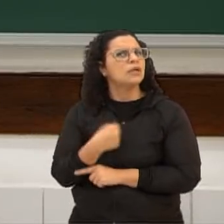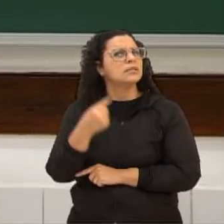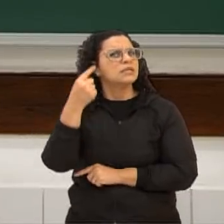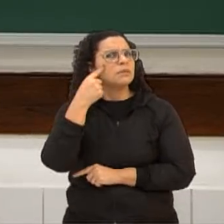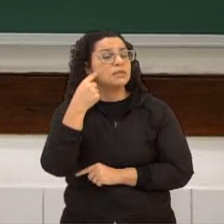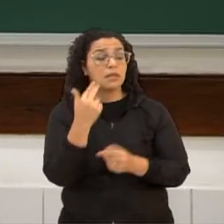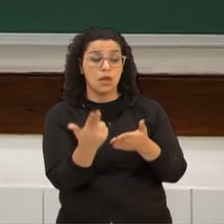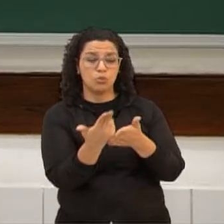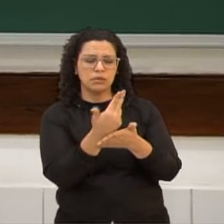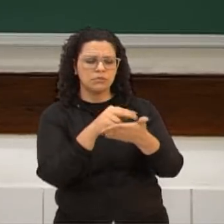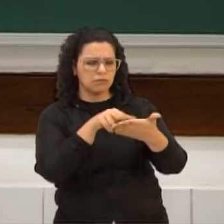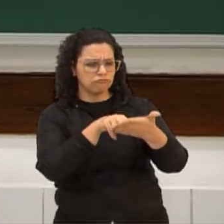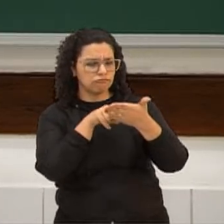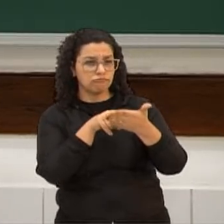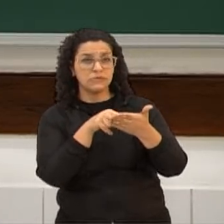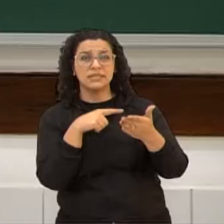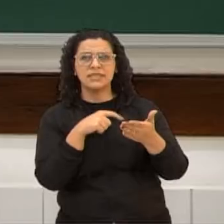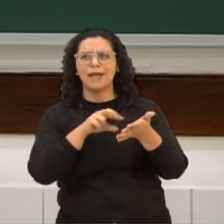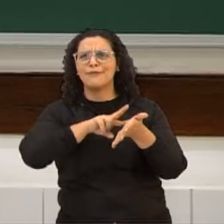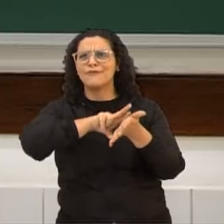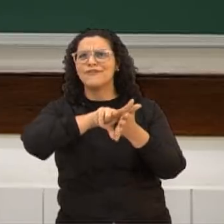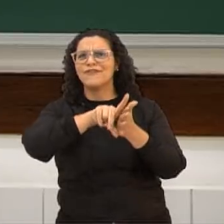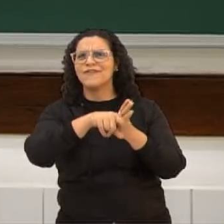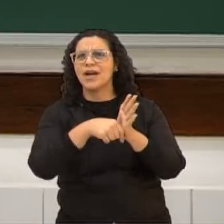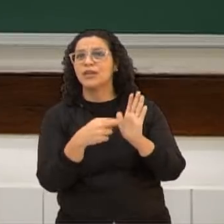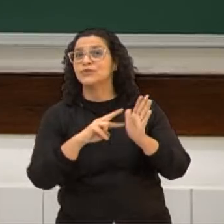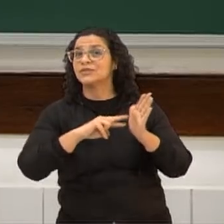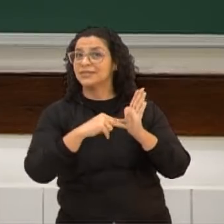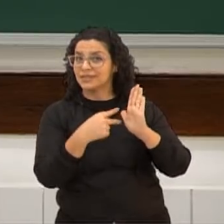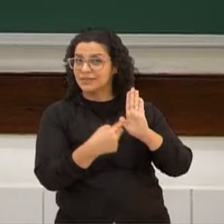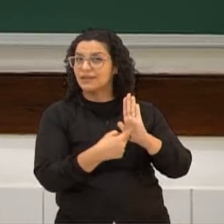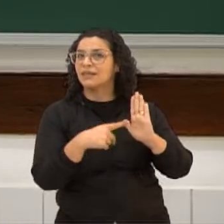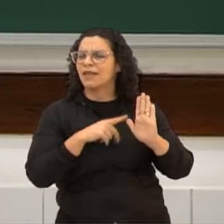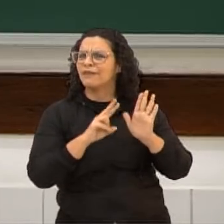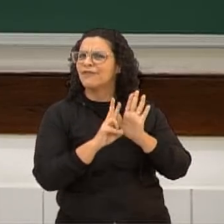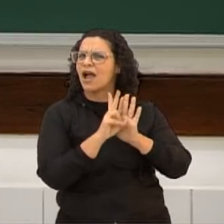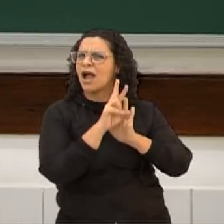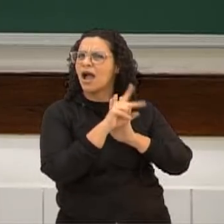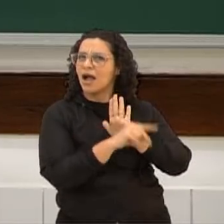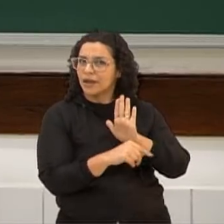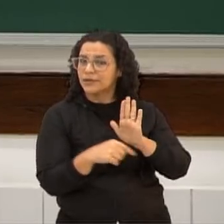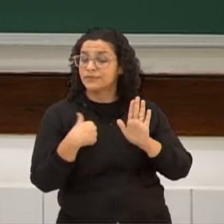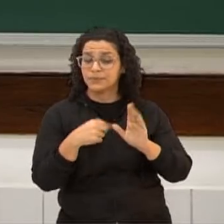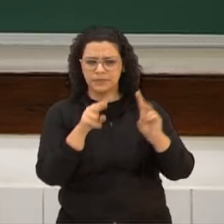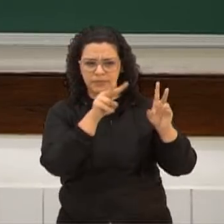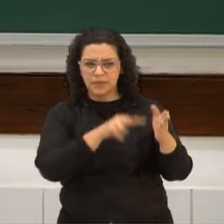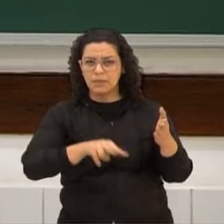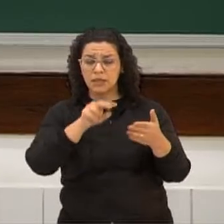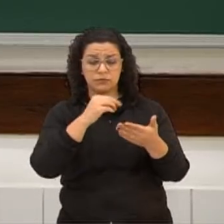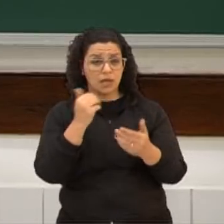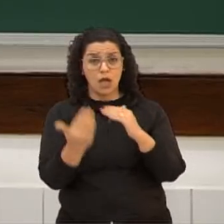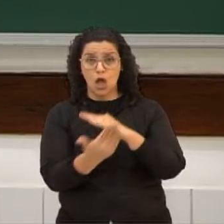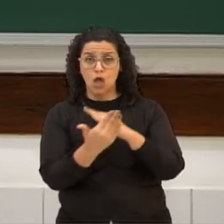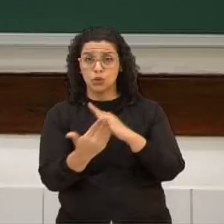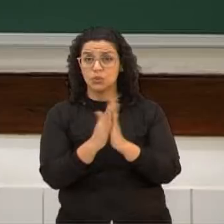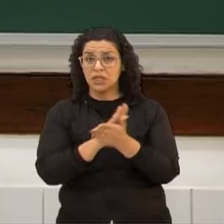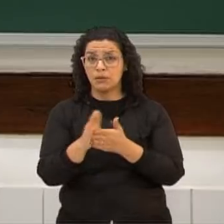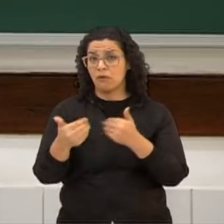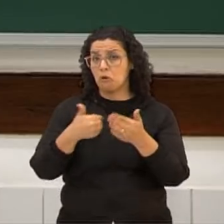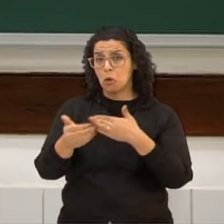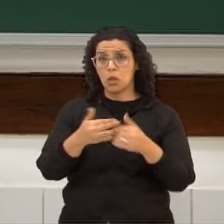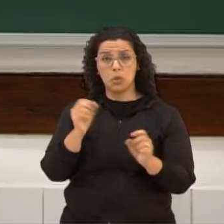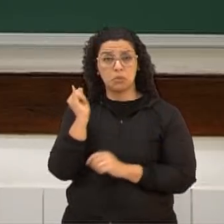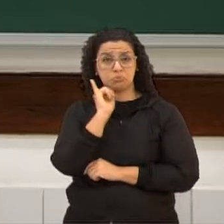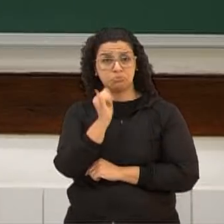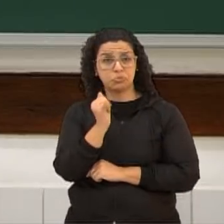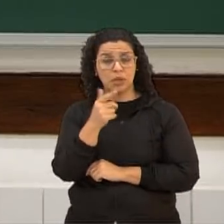seguinte, a imagem, ela tem uma pluralidade de significados. Você pode olhar uma imagem, se ela não tiver um auxílio, você pode dizer qualquer coisa sobre